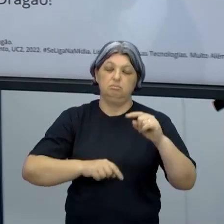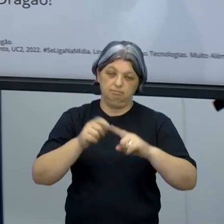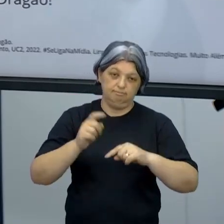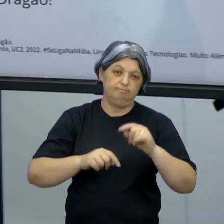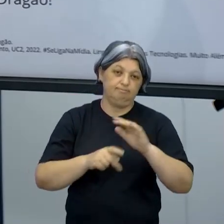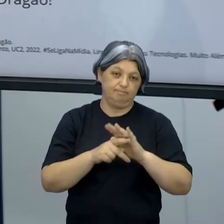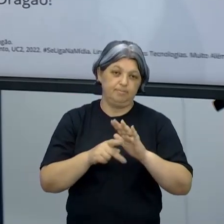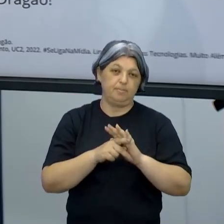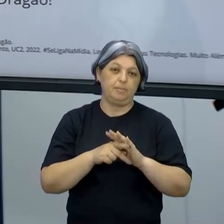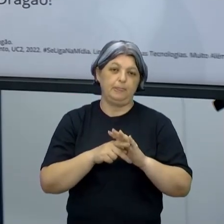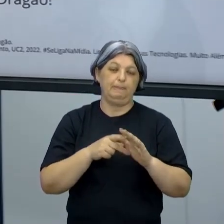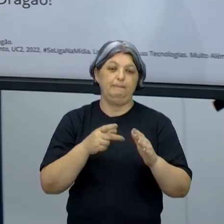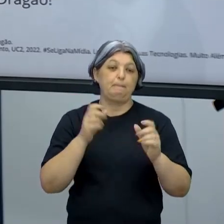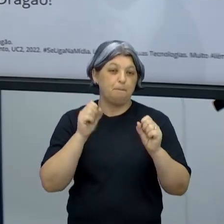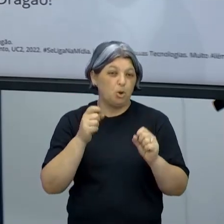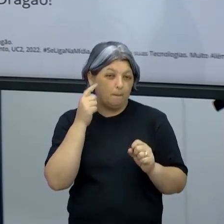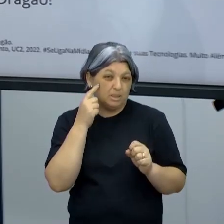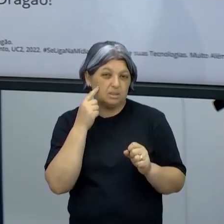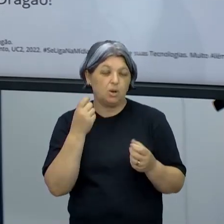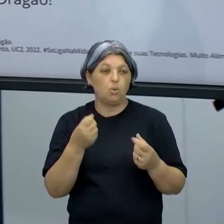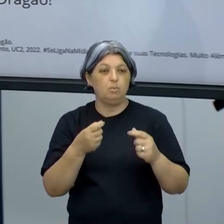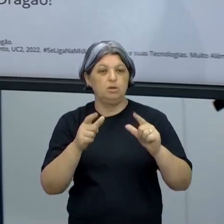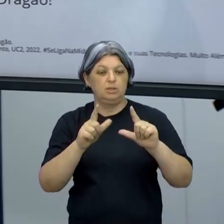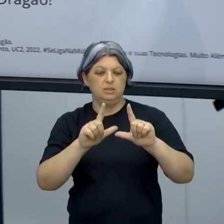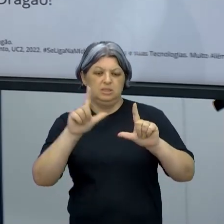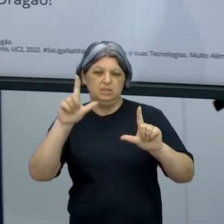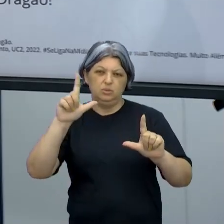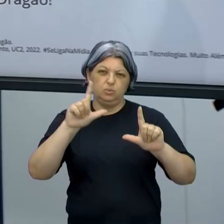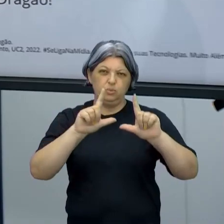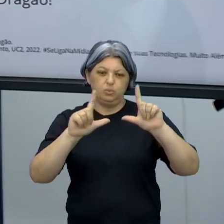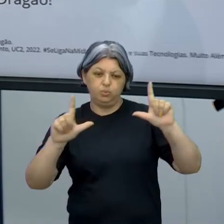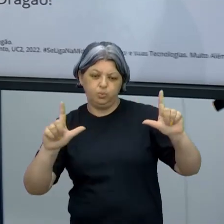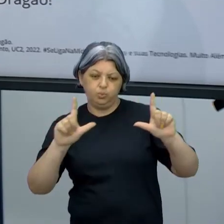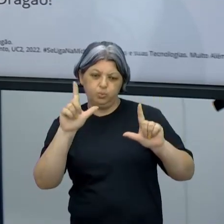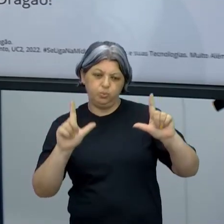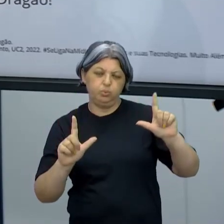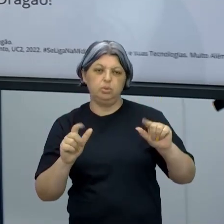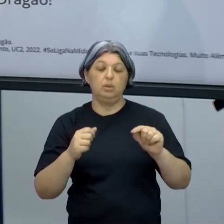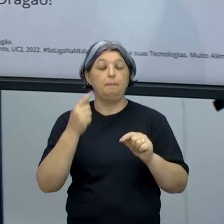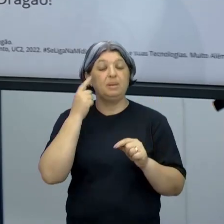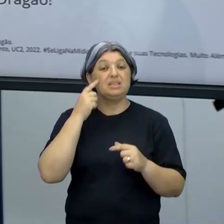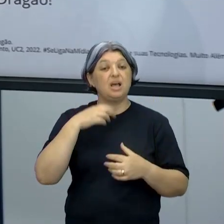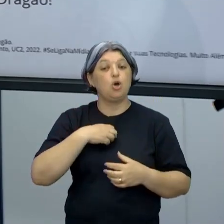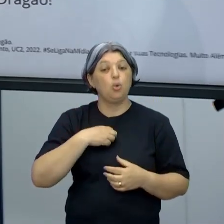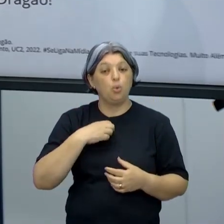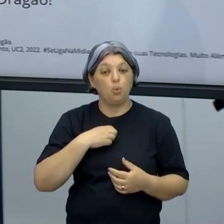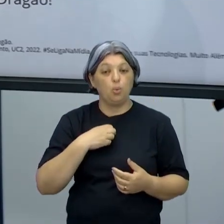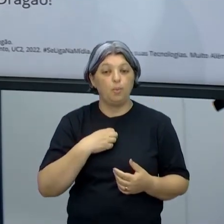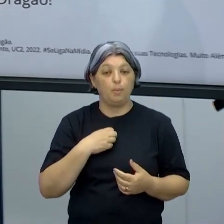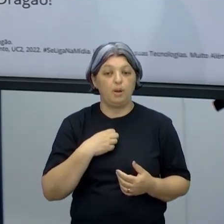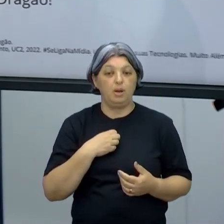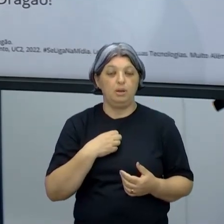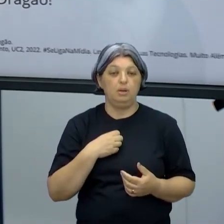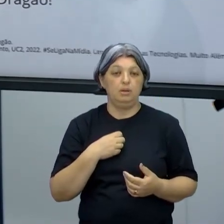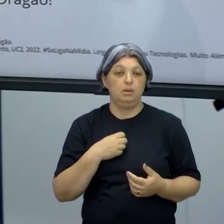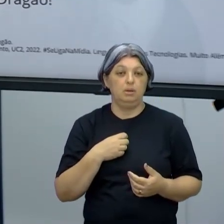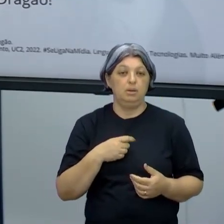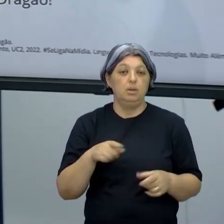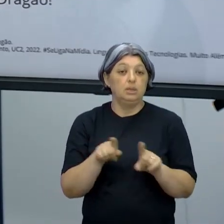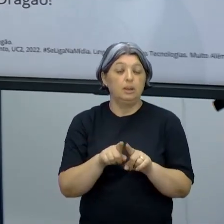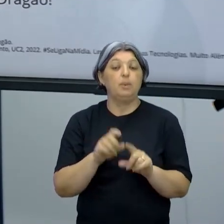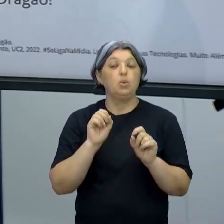nosso componente. Então você pode pensar no enquadramento, pensar no figurino, pensar no filtro